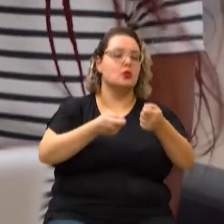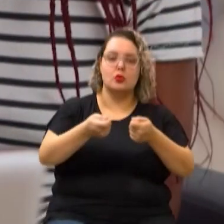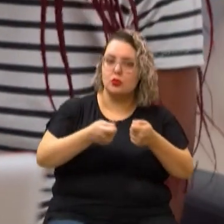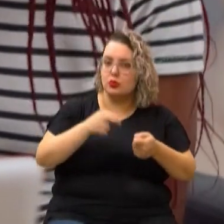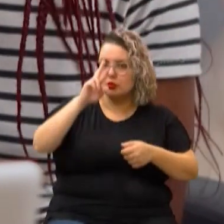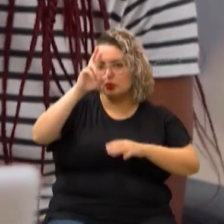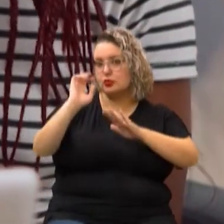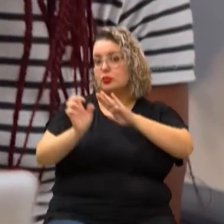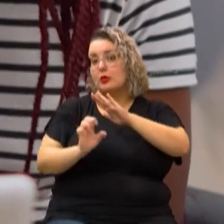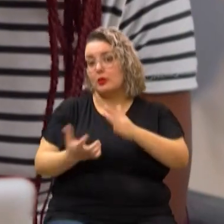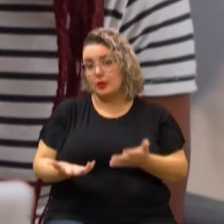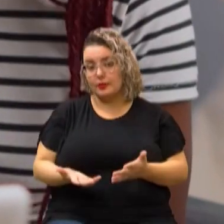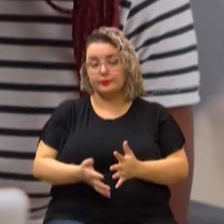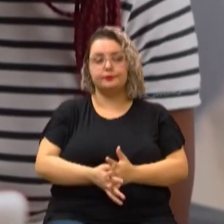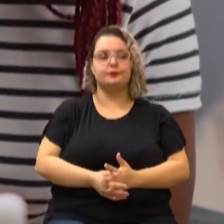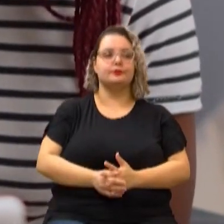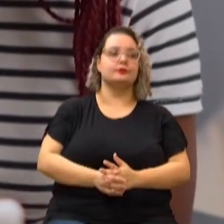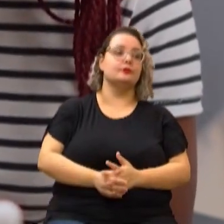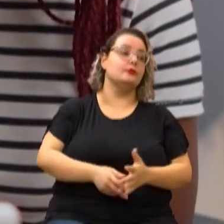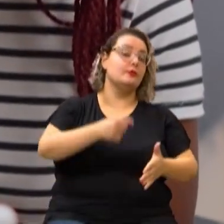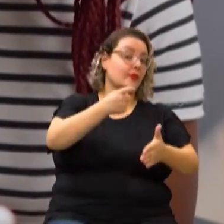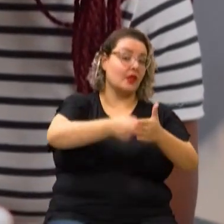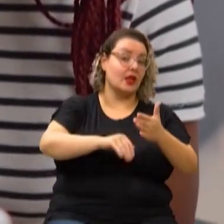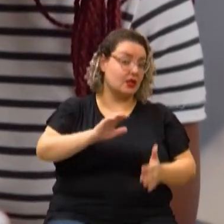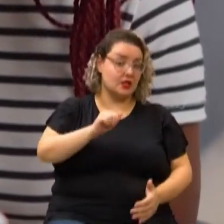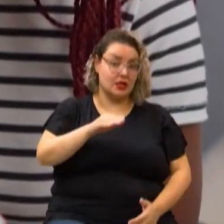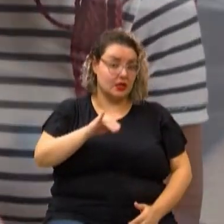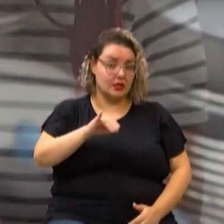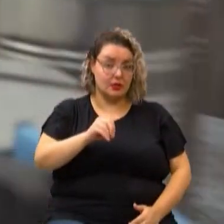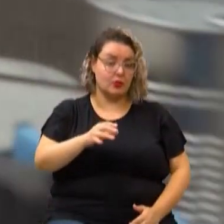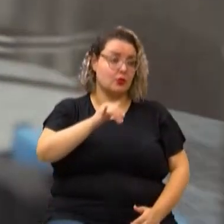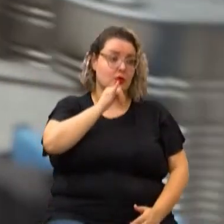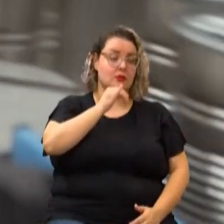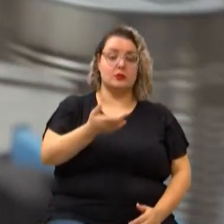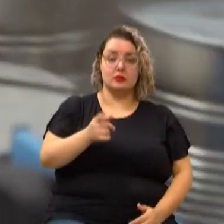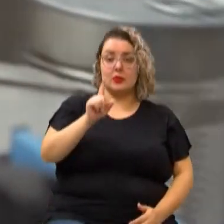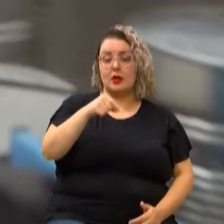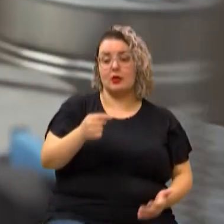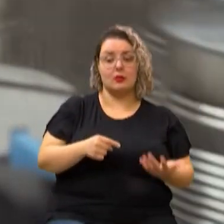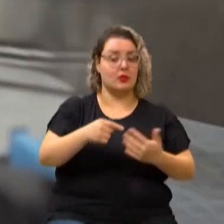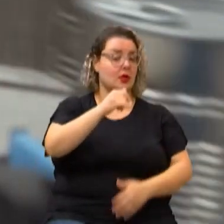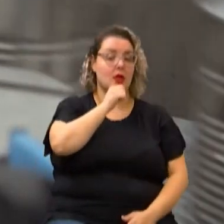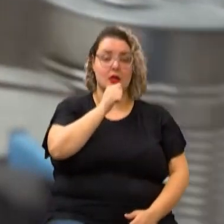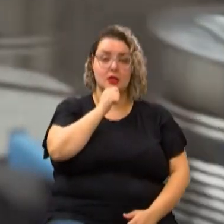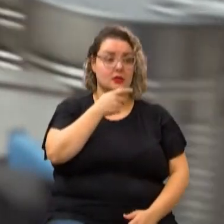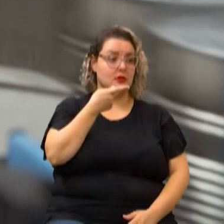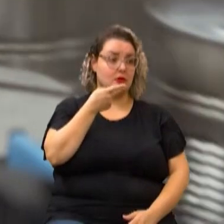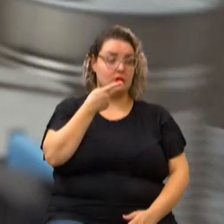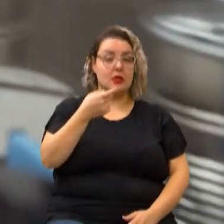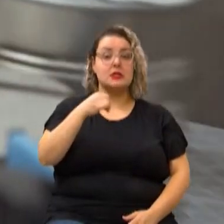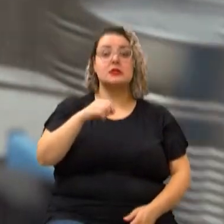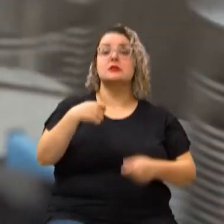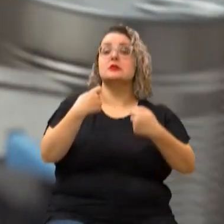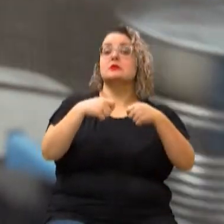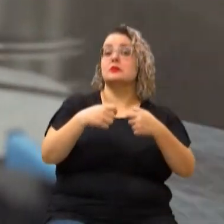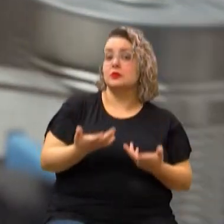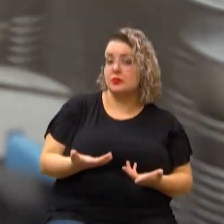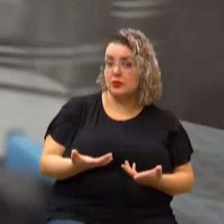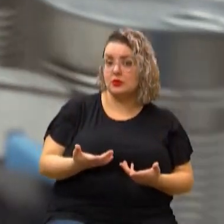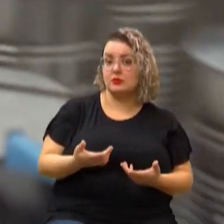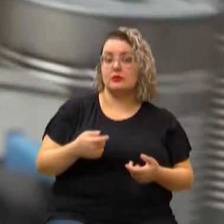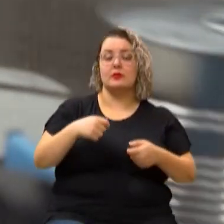alimentos, né? E assim, o trabalhador conseguindo consumir, a gente tem um ciclo perfeito, mas não se tem